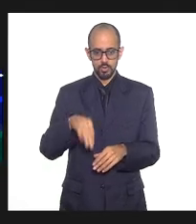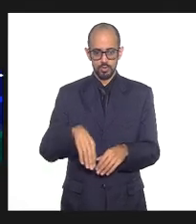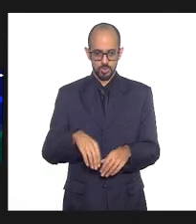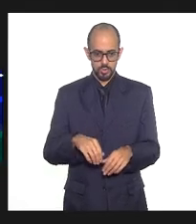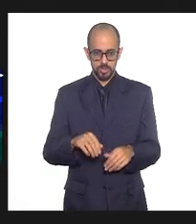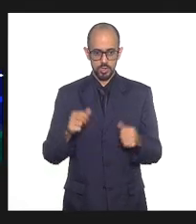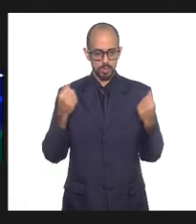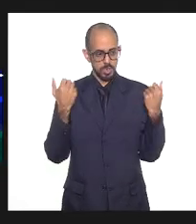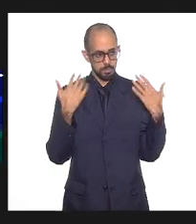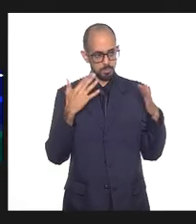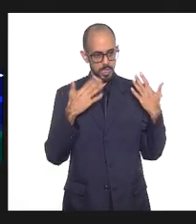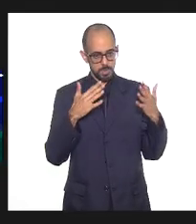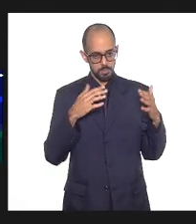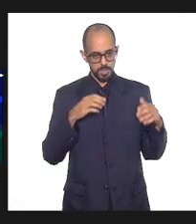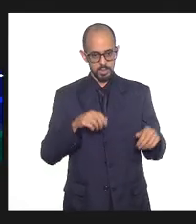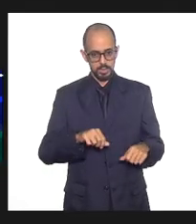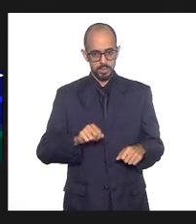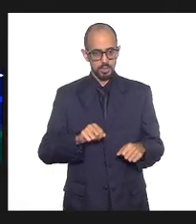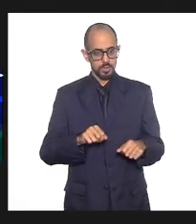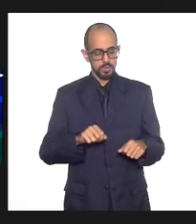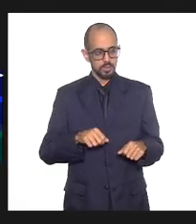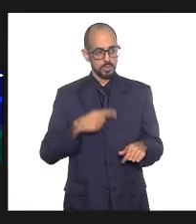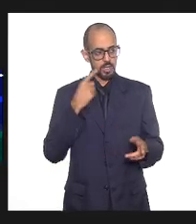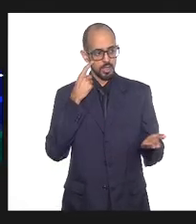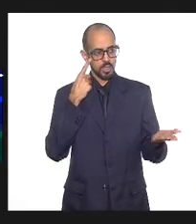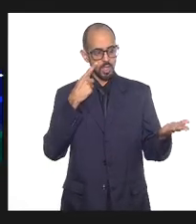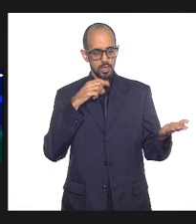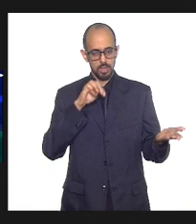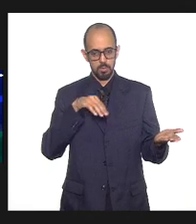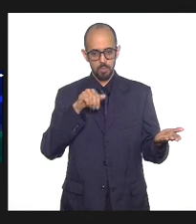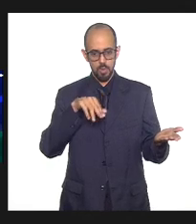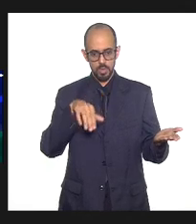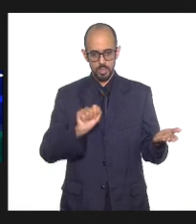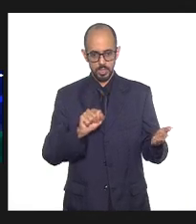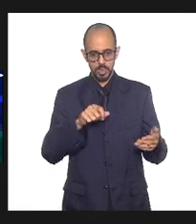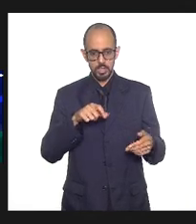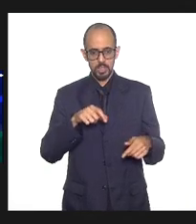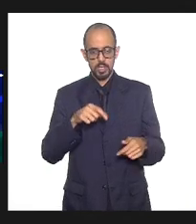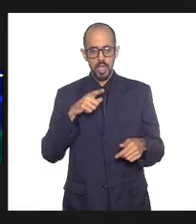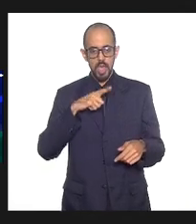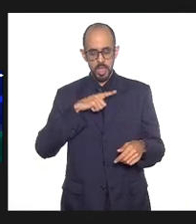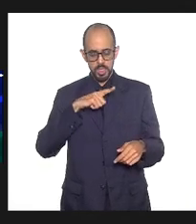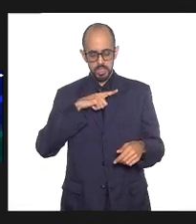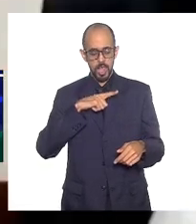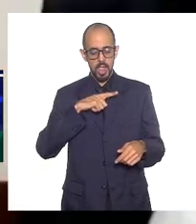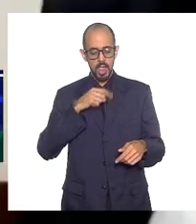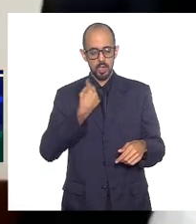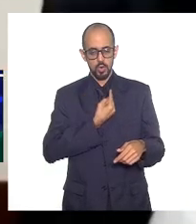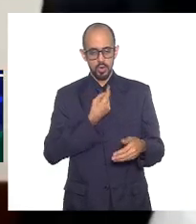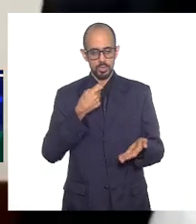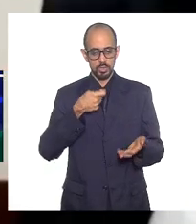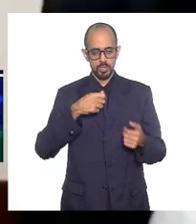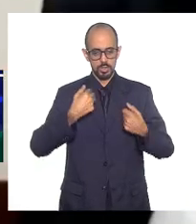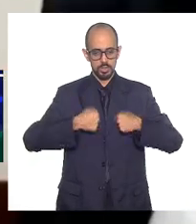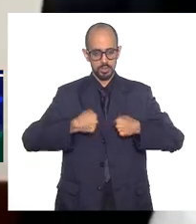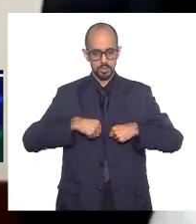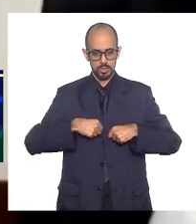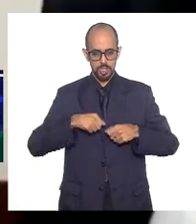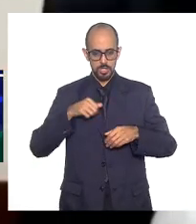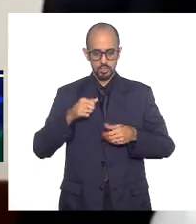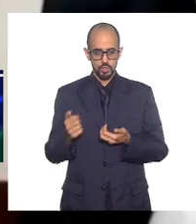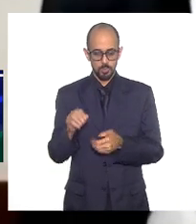Já parabenizando a iniciativa da deputada Mônica, porque é nosso dever proteger a juventude.